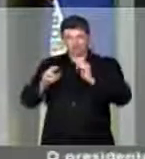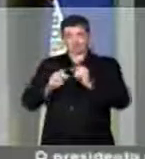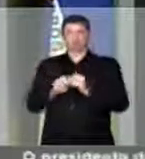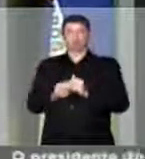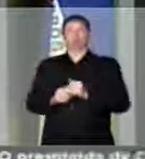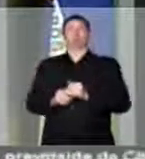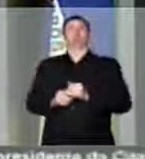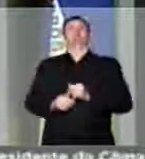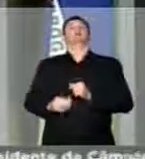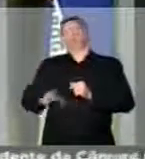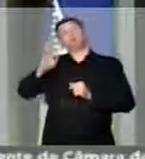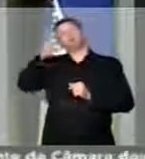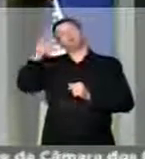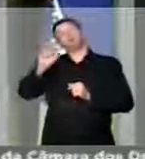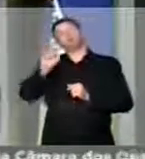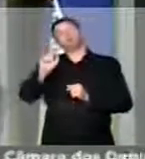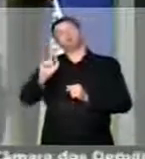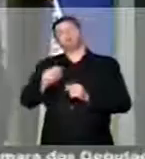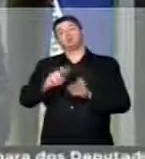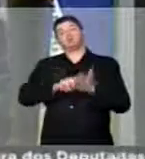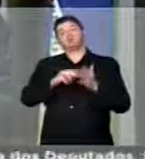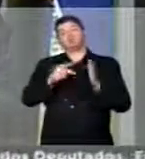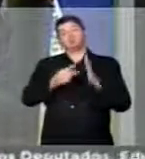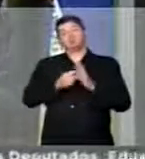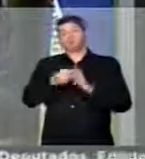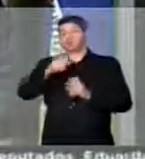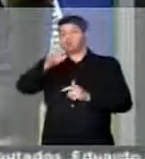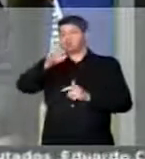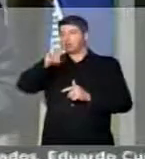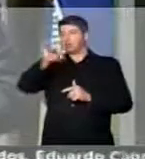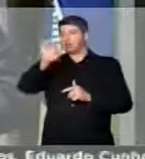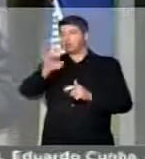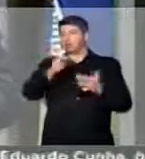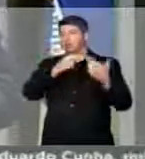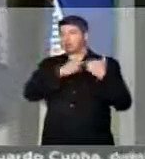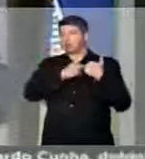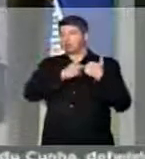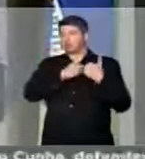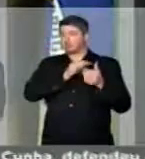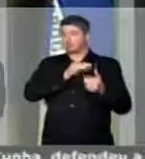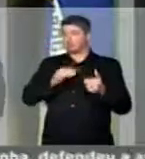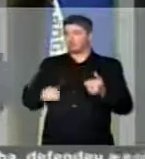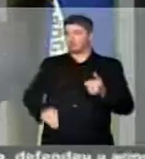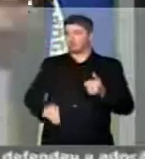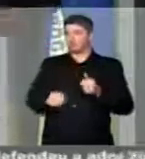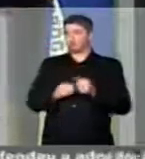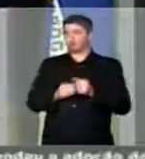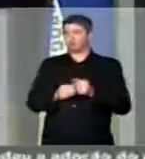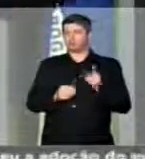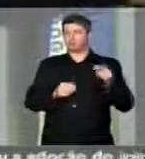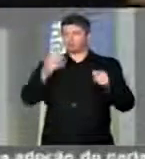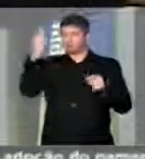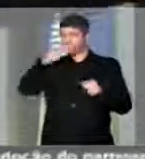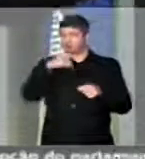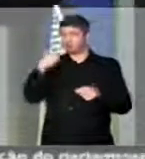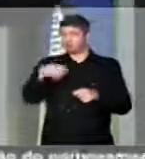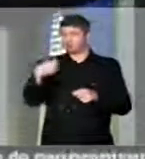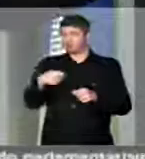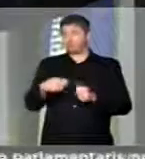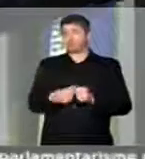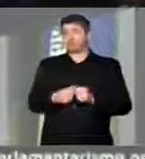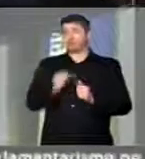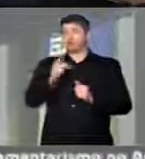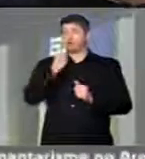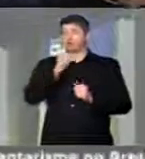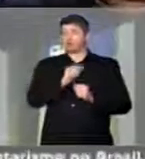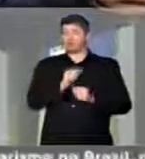do que desrespeito, representa um crime de responsabilidade do ministro, que terá que provar aquilo